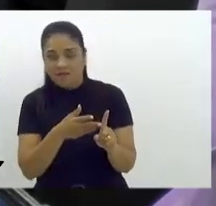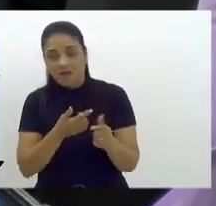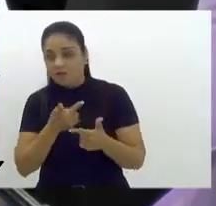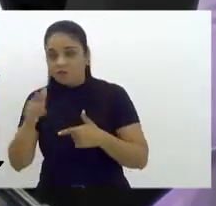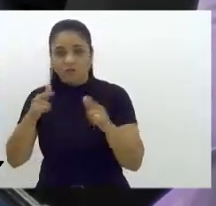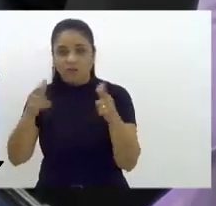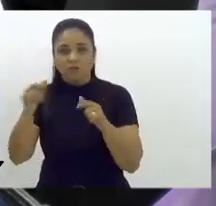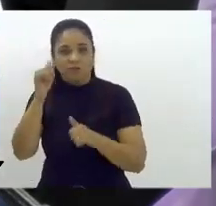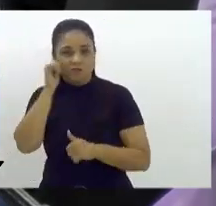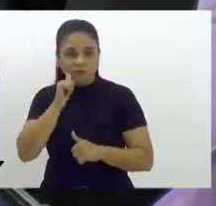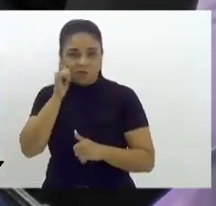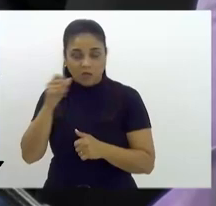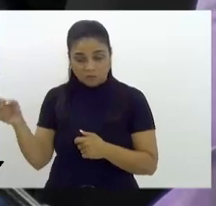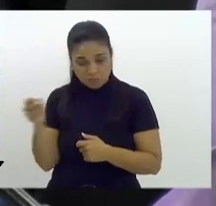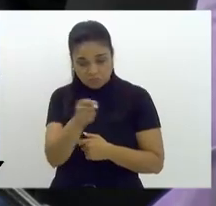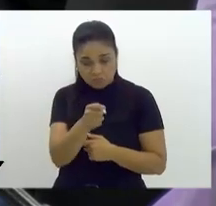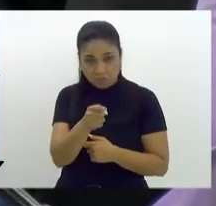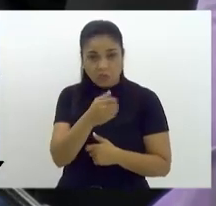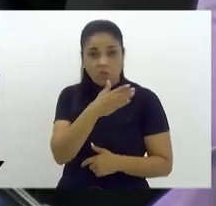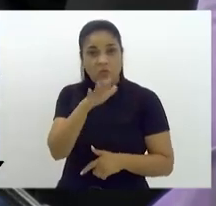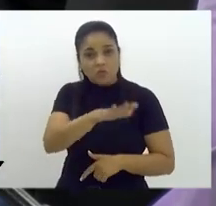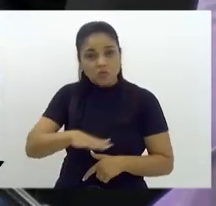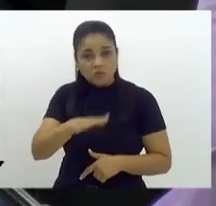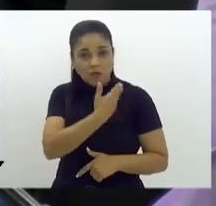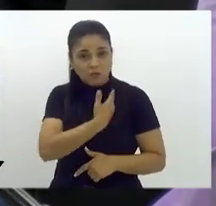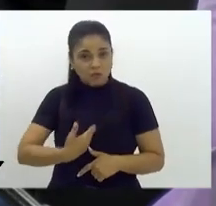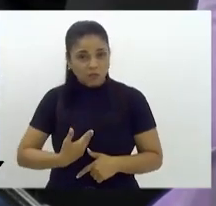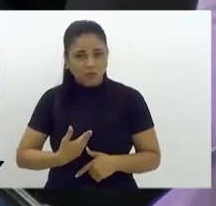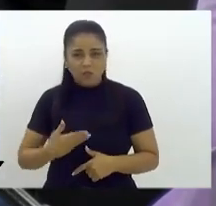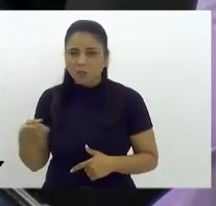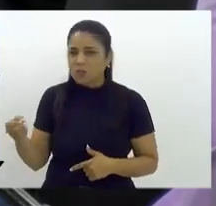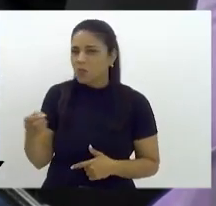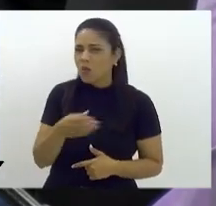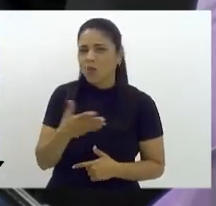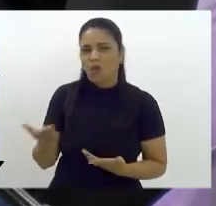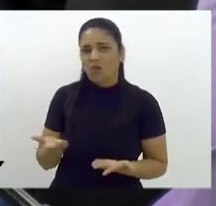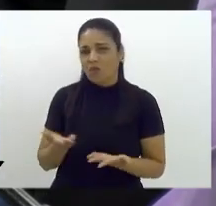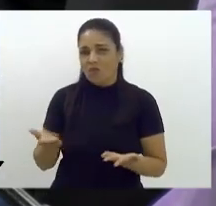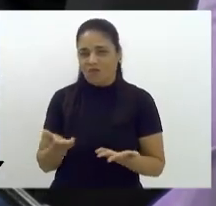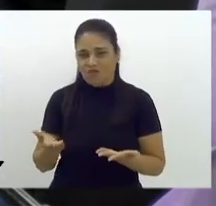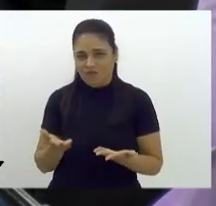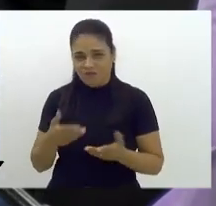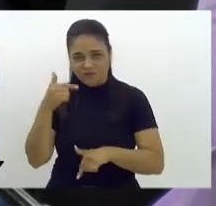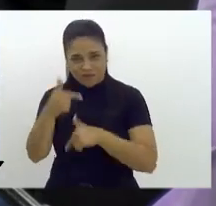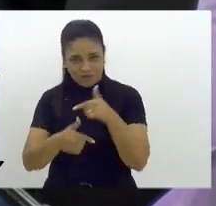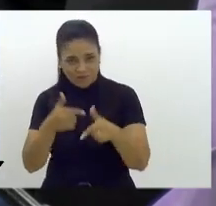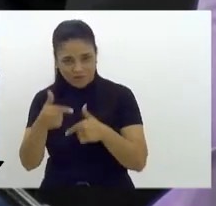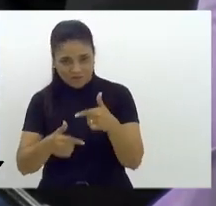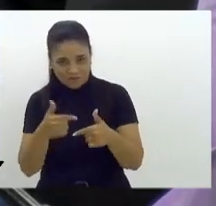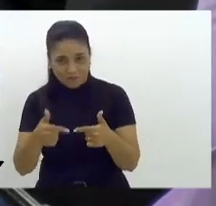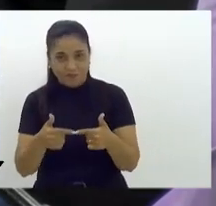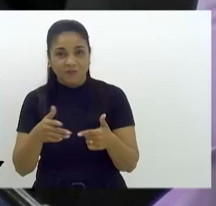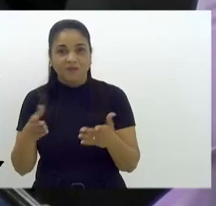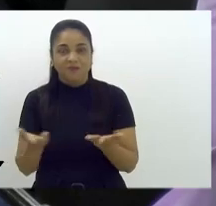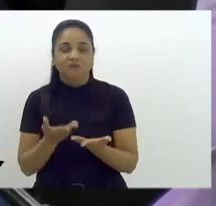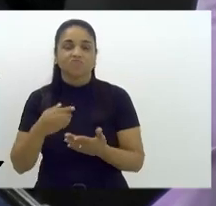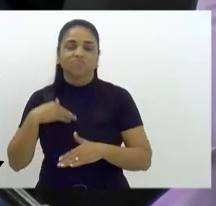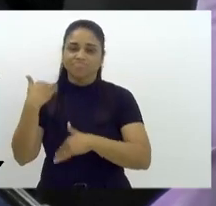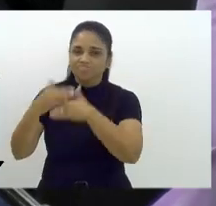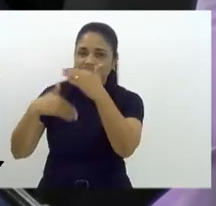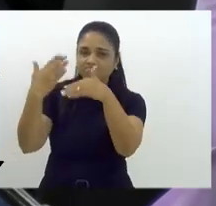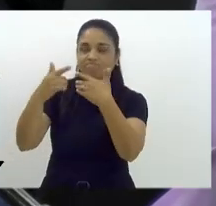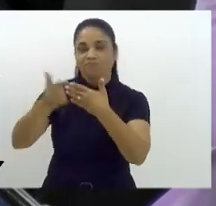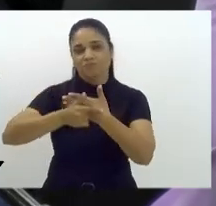as mulheres só ocupam um espaço público muito recentemente então pensar também sobre essa questão do patriarcado construindo